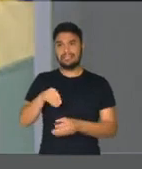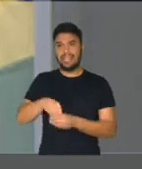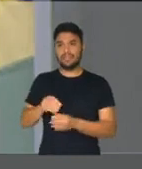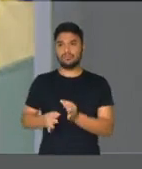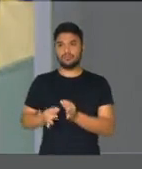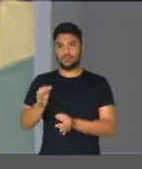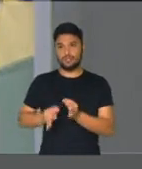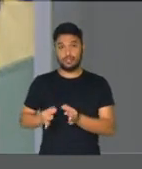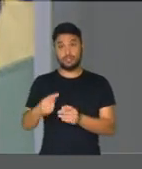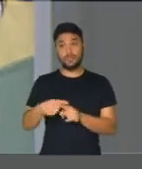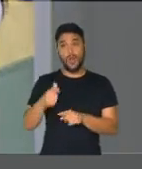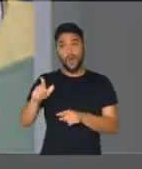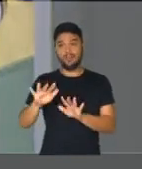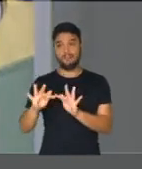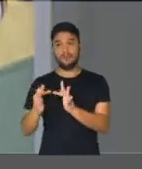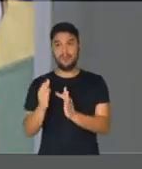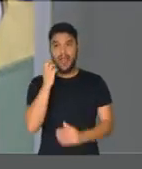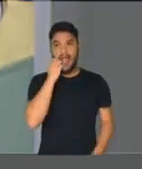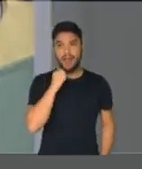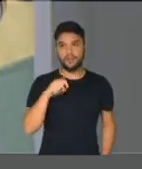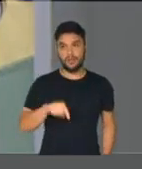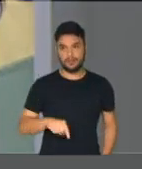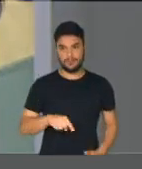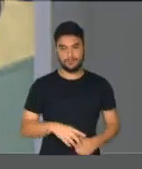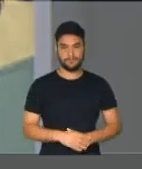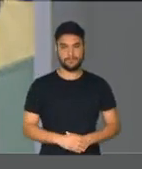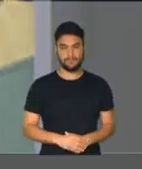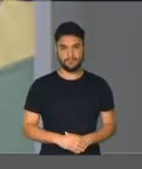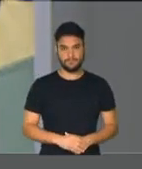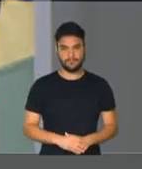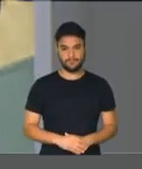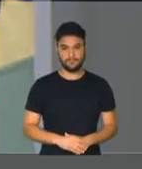ilegais de adoção. Fora disso,